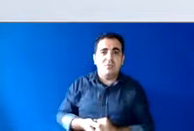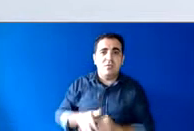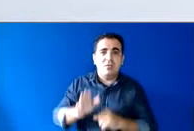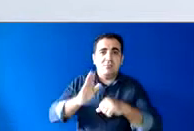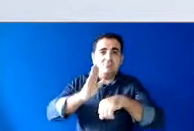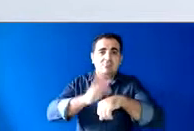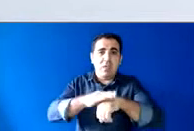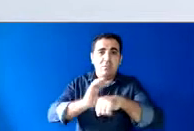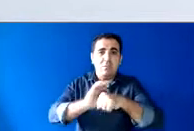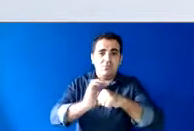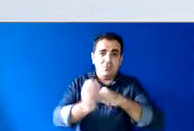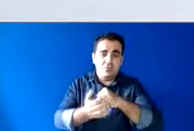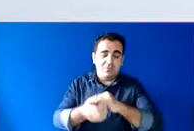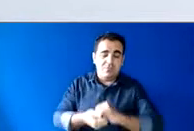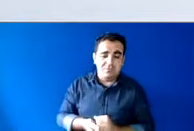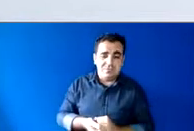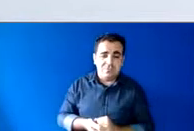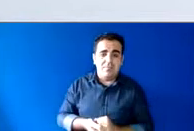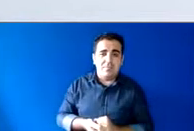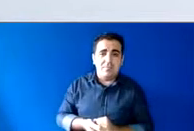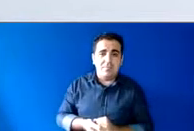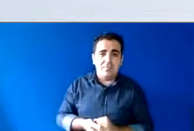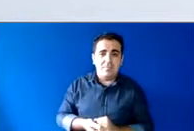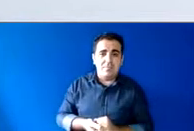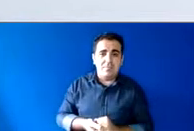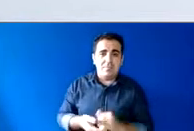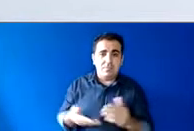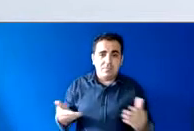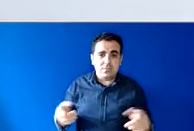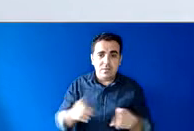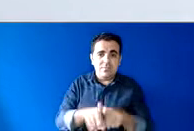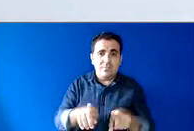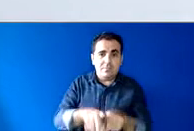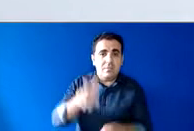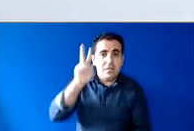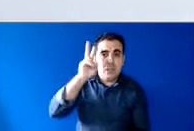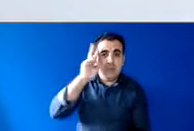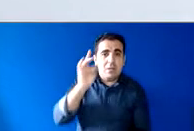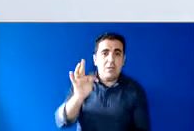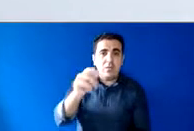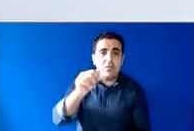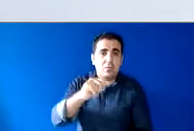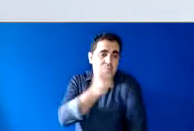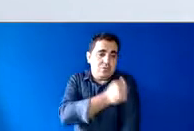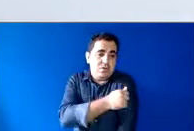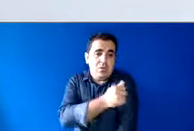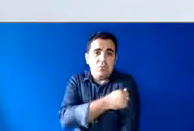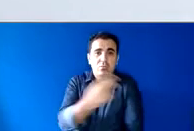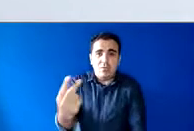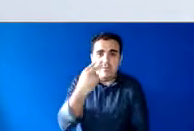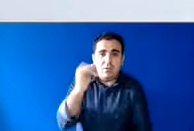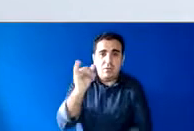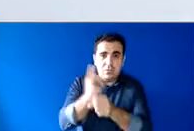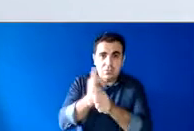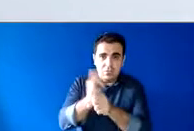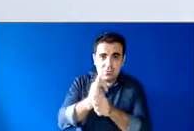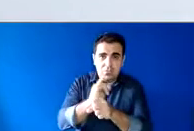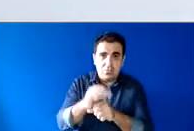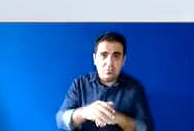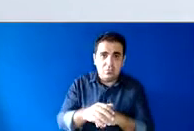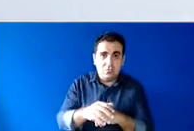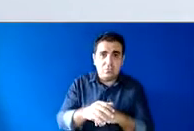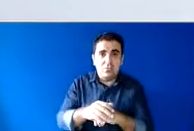Covid. E eu gostaria também de lembrar os alunos que estão nos assistindo pelo YouTube, caso